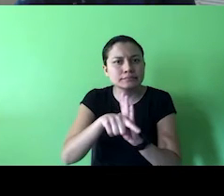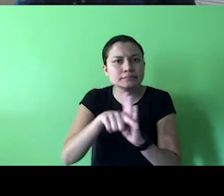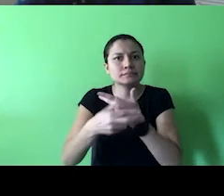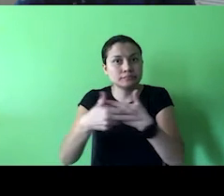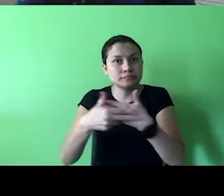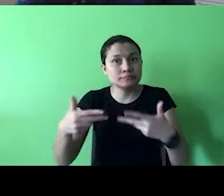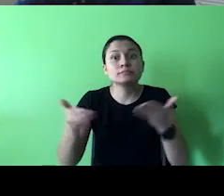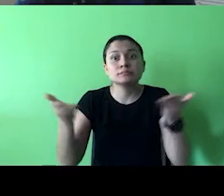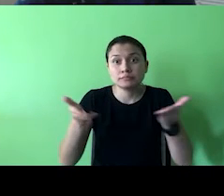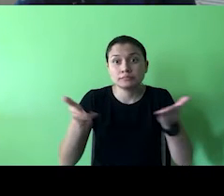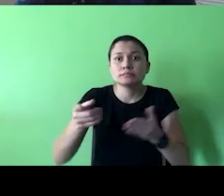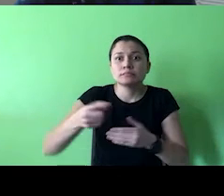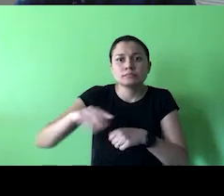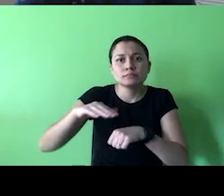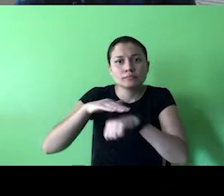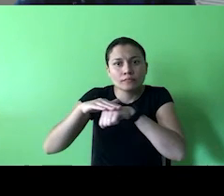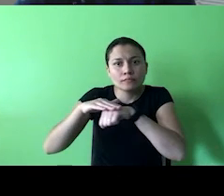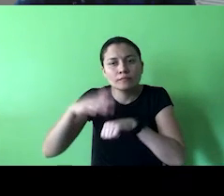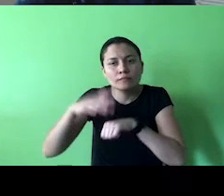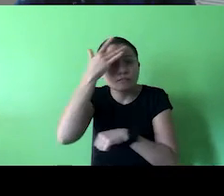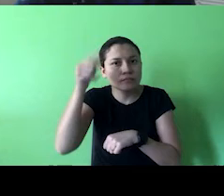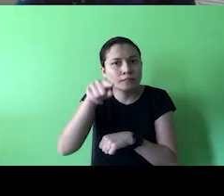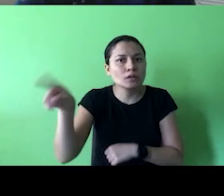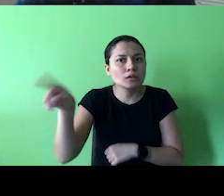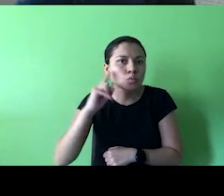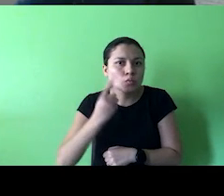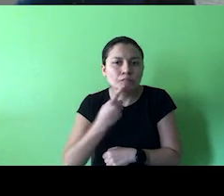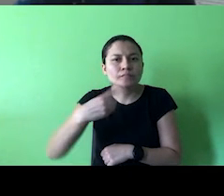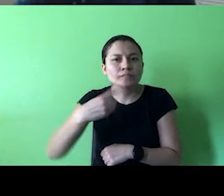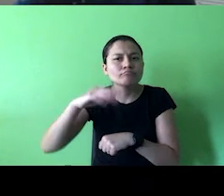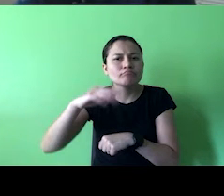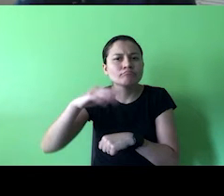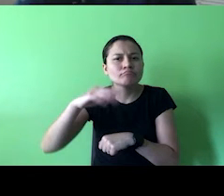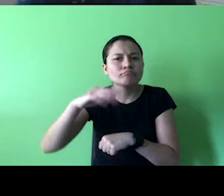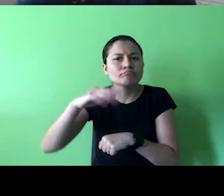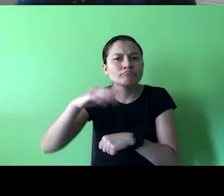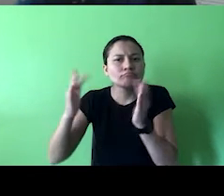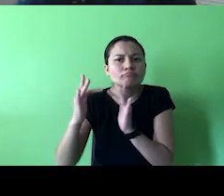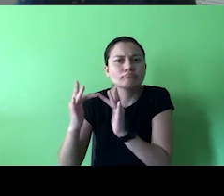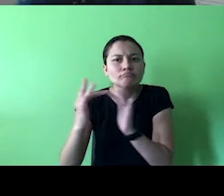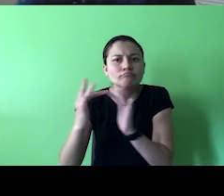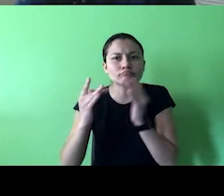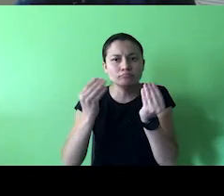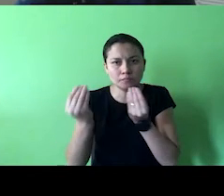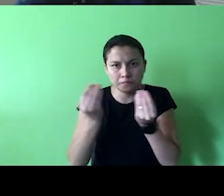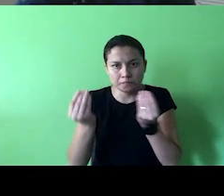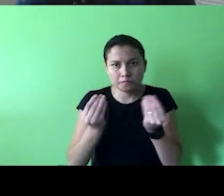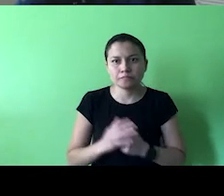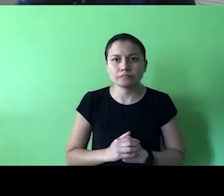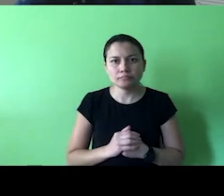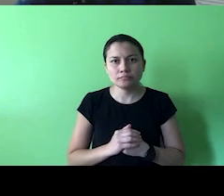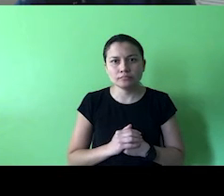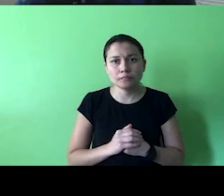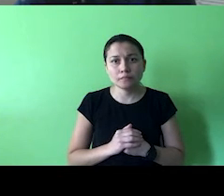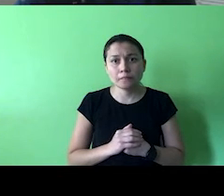fato emergir, conversar com as pessoas surdas, entender como é que esses pontos eles se conectam. Mas não é só colocar